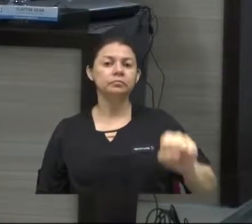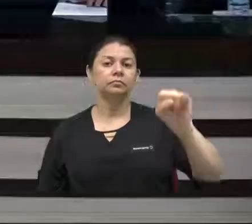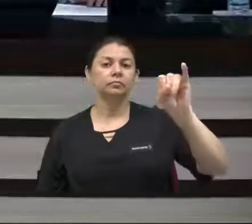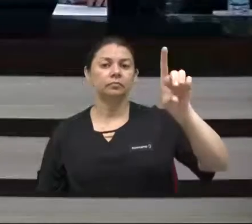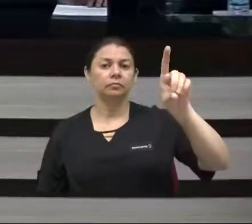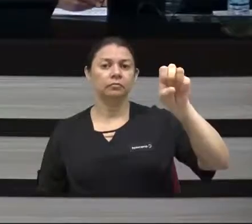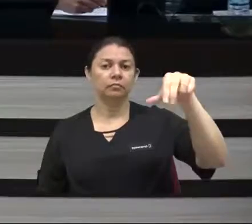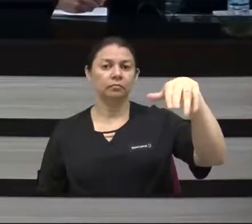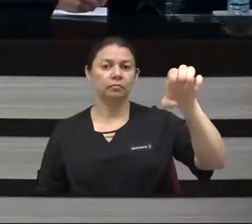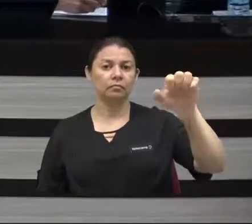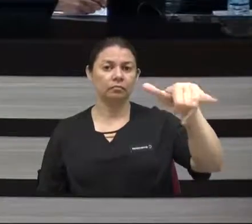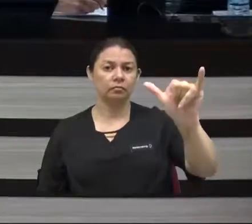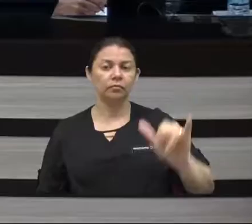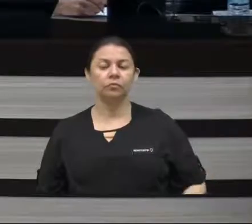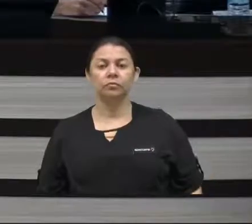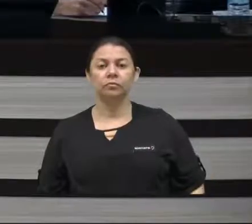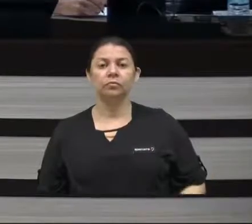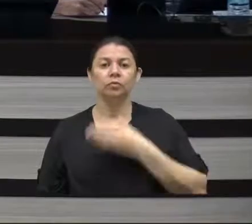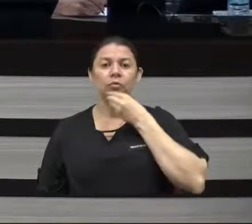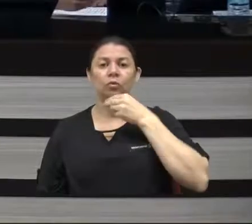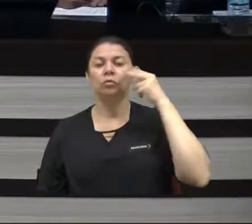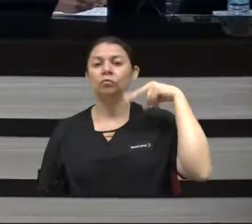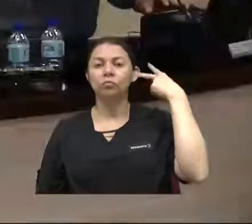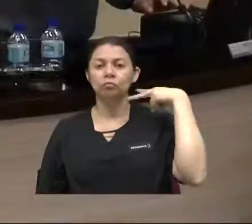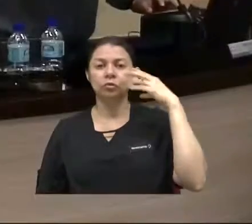Como voto, o vereador Claudemir Vieira.